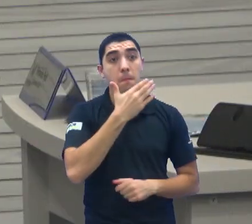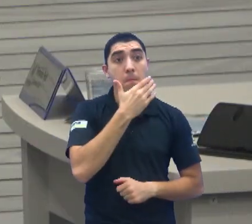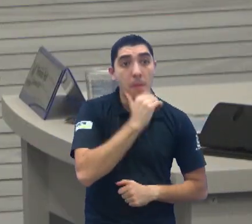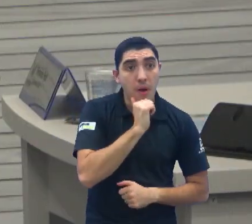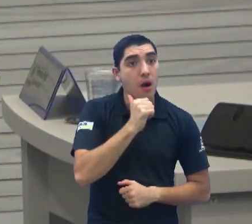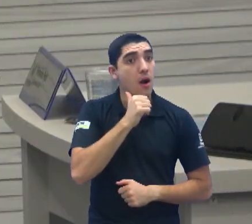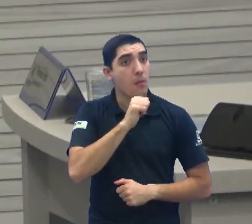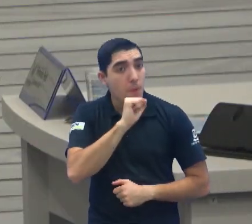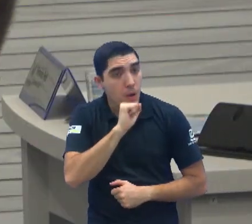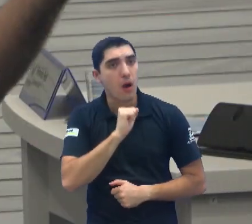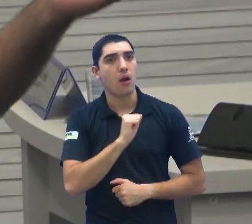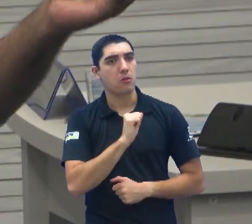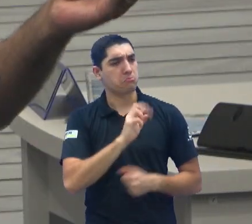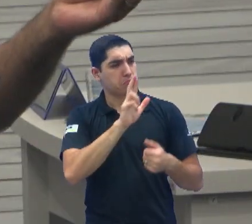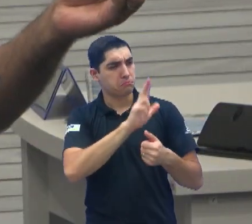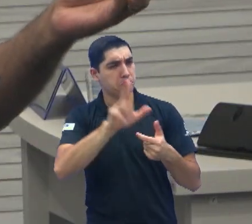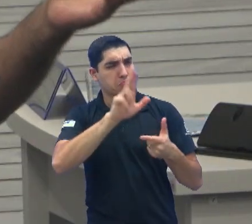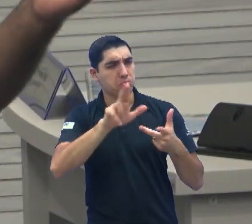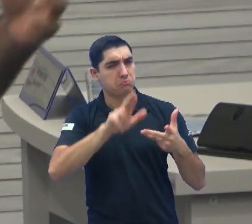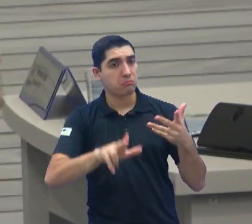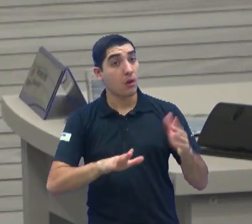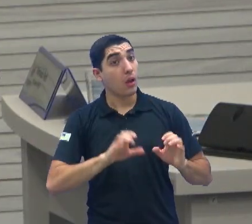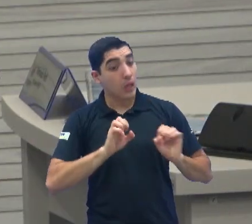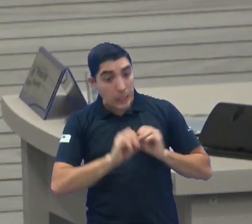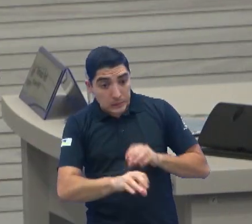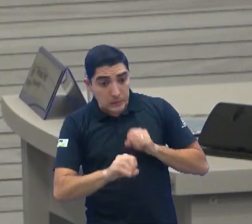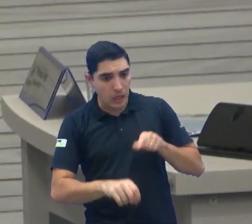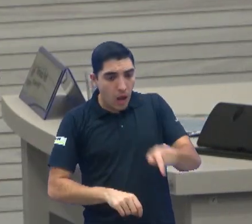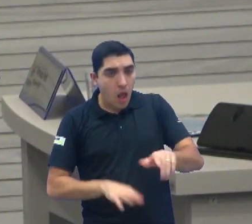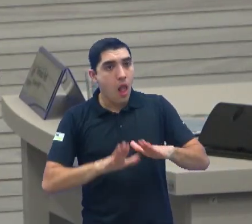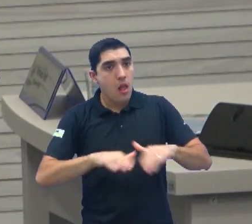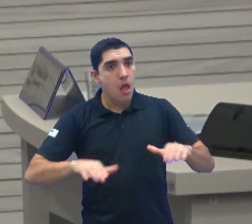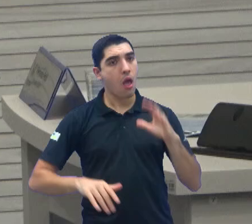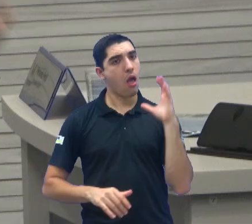seja, eles ensinam a criança a ter